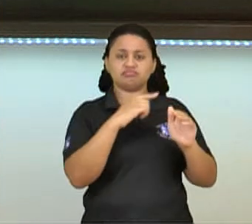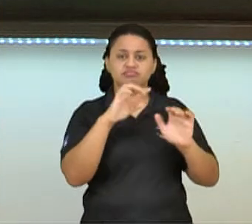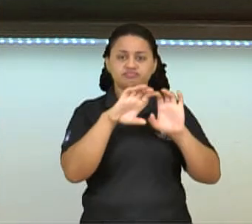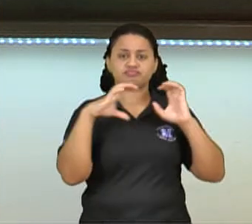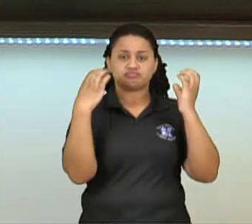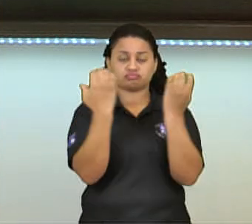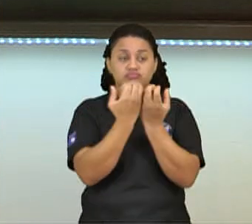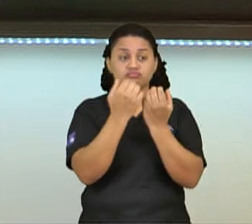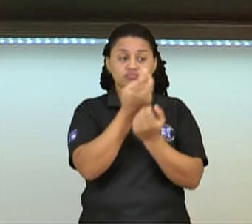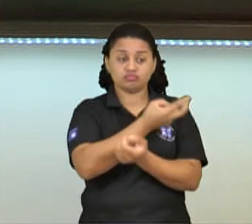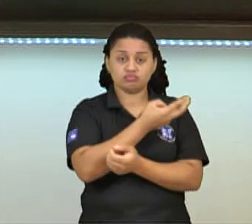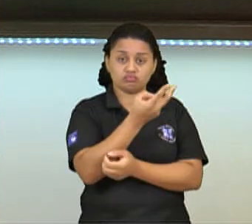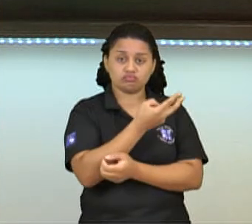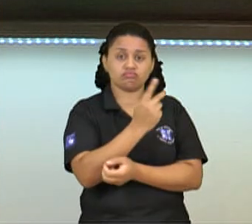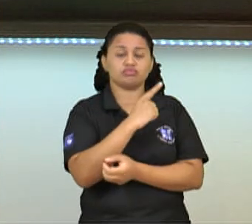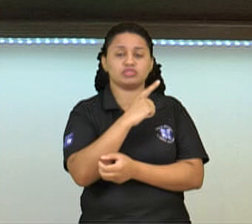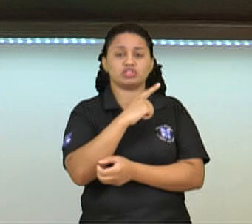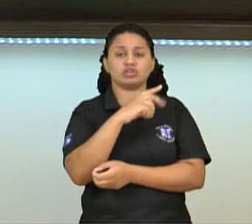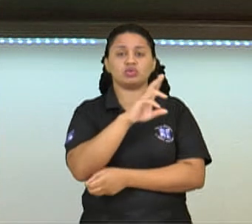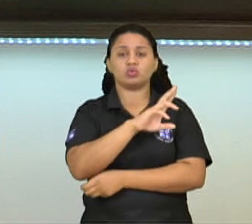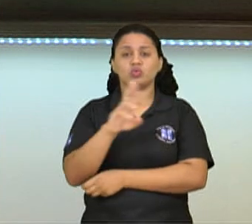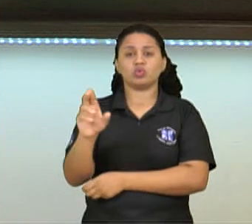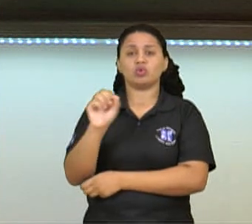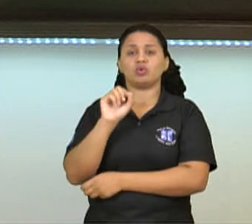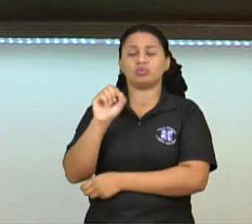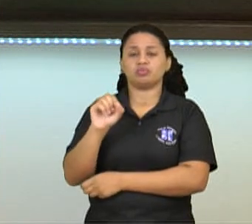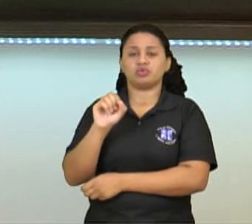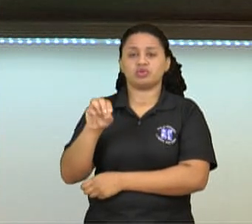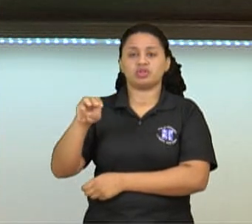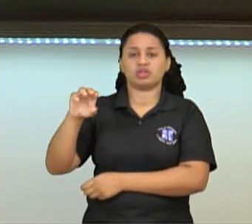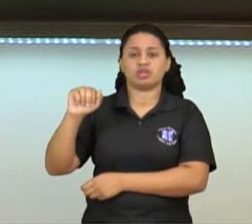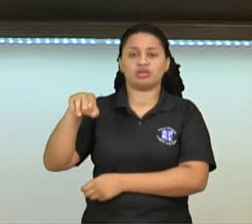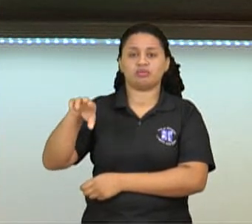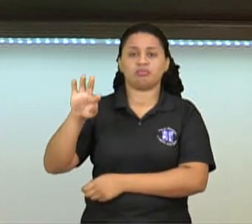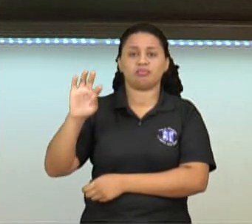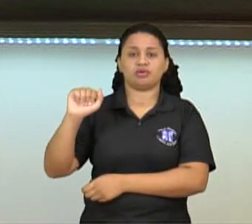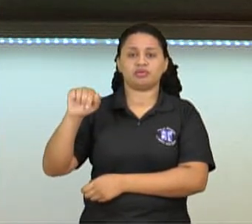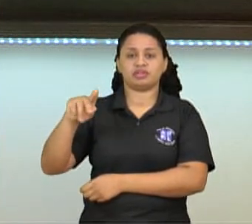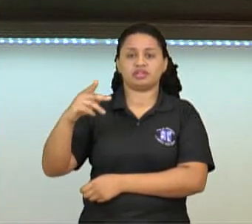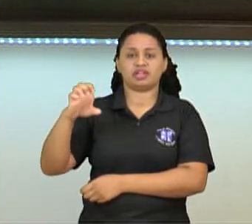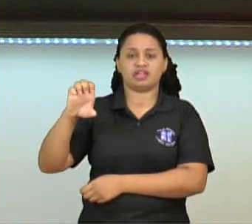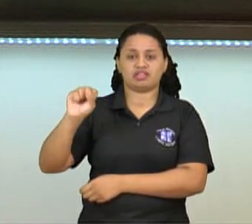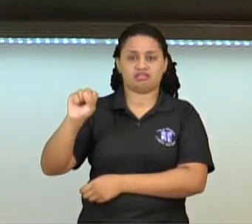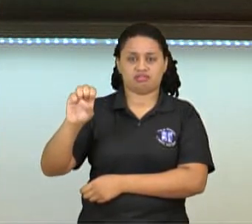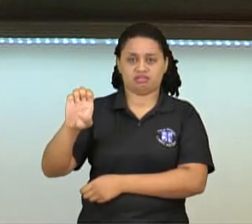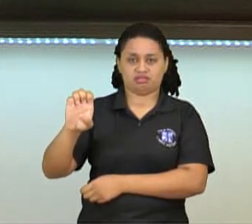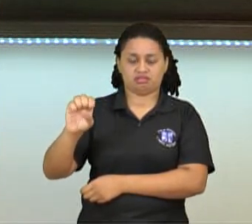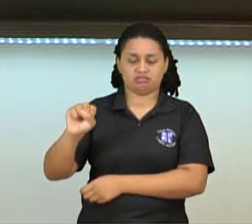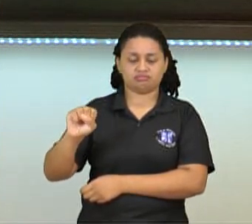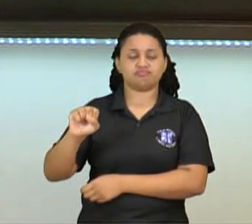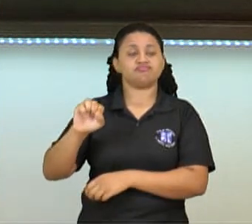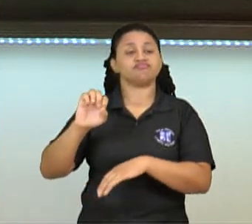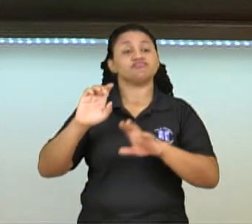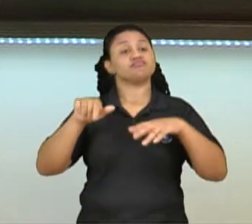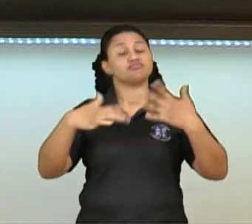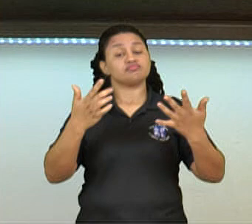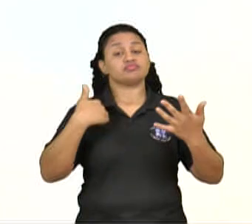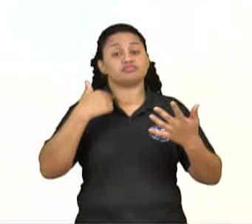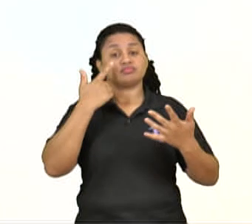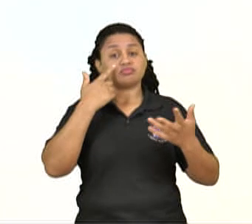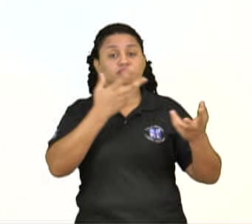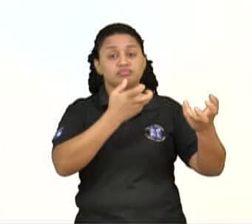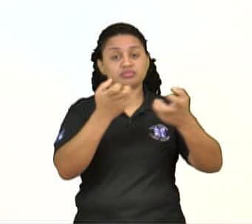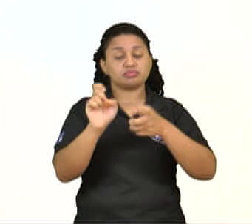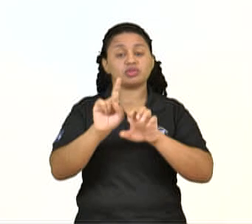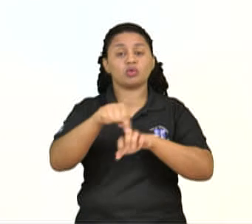Jacobinos e cordeliers, eles eram chamados também de montanheses. E nós vamos ver que vai ter também o grupo